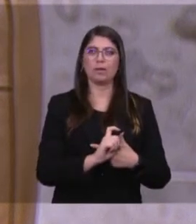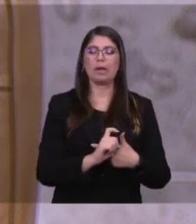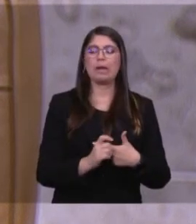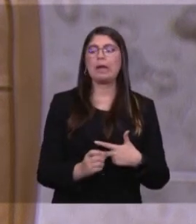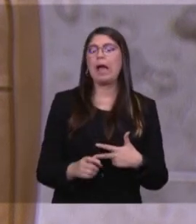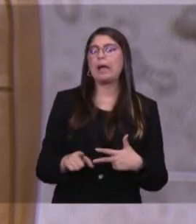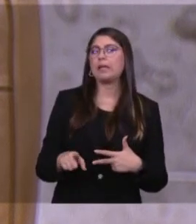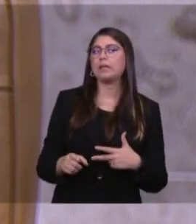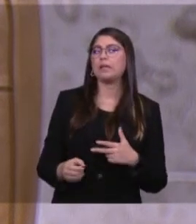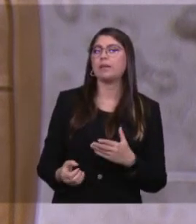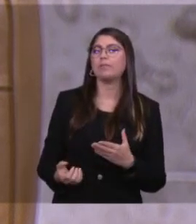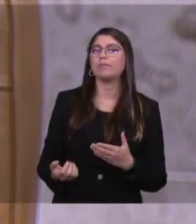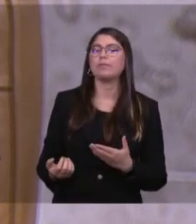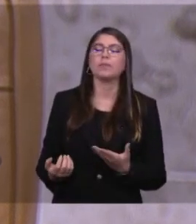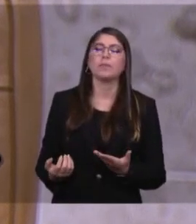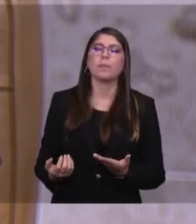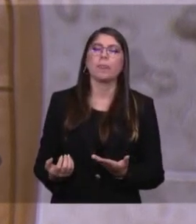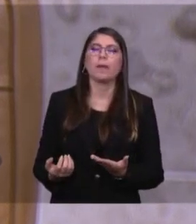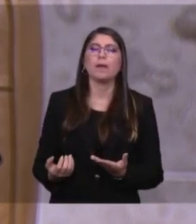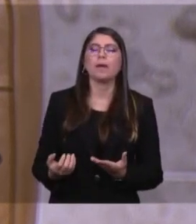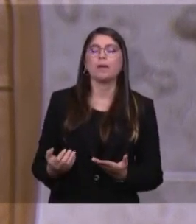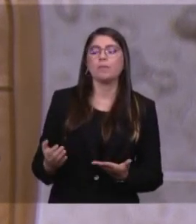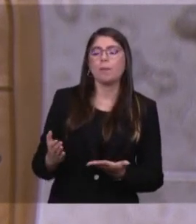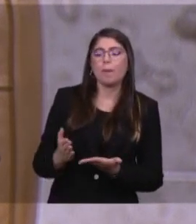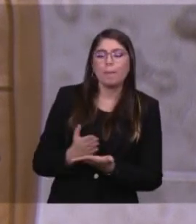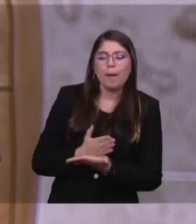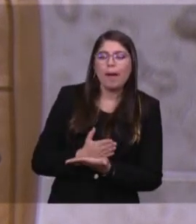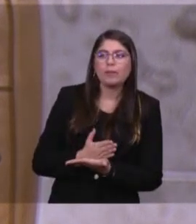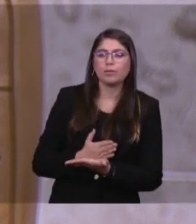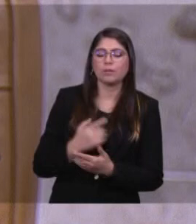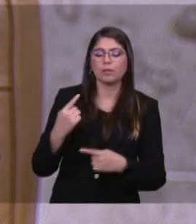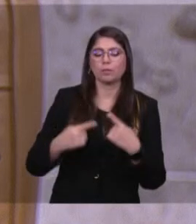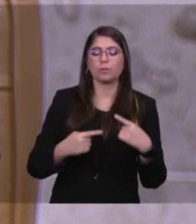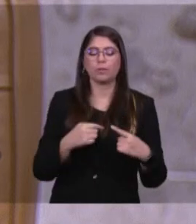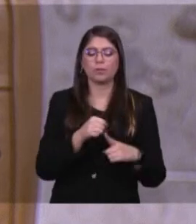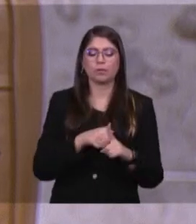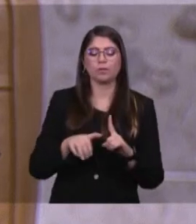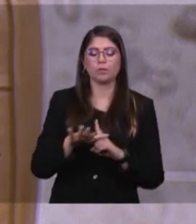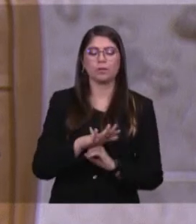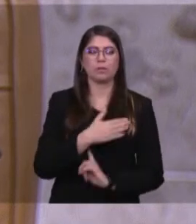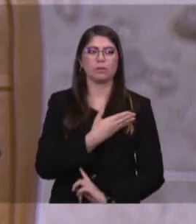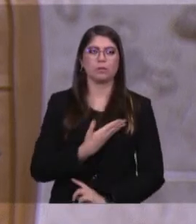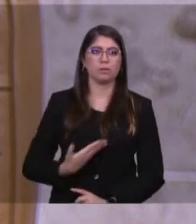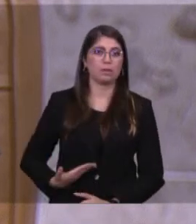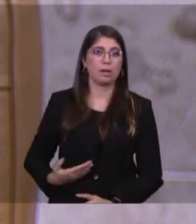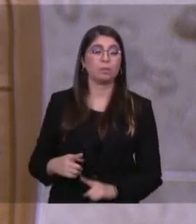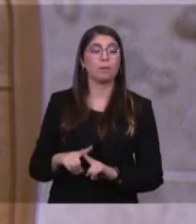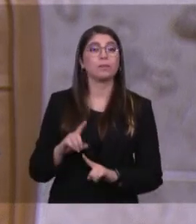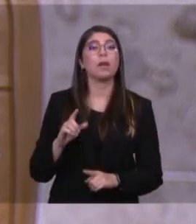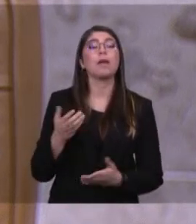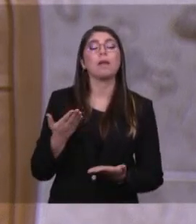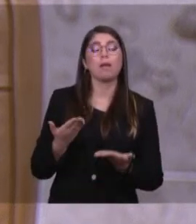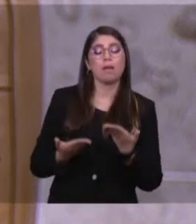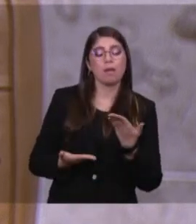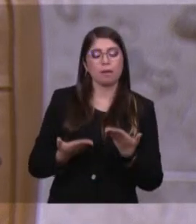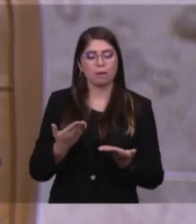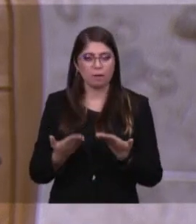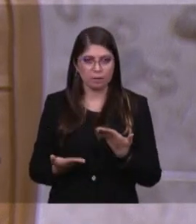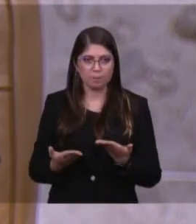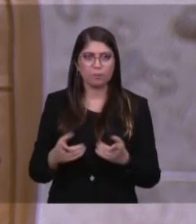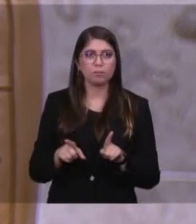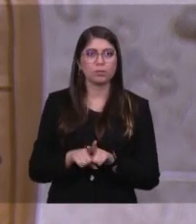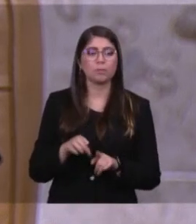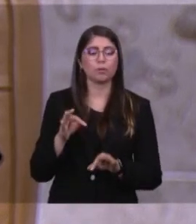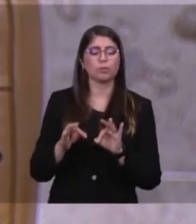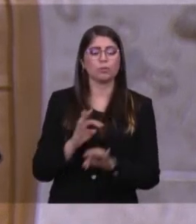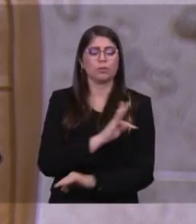formulação e execução de uma parcela tão relevante das políticas sociais do Estado, que implica ponderações e juízos políticos